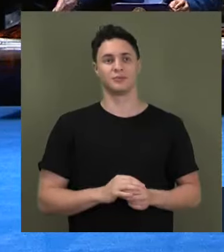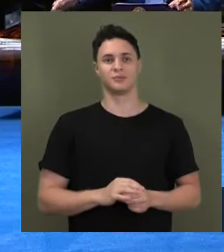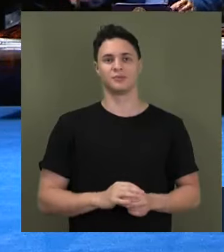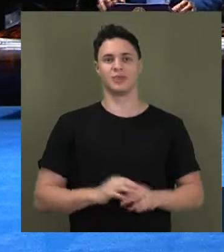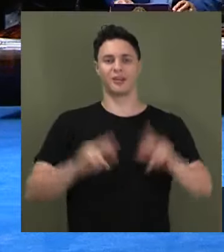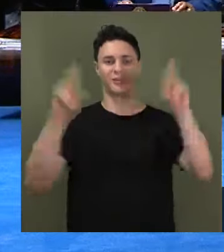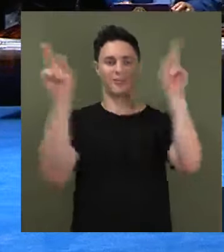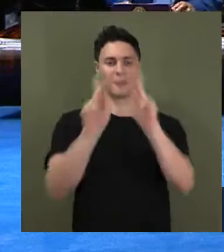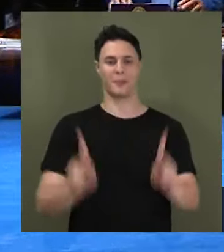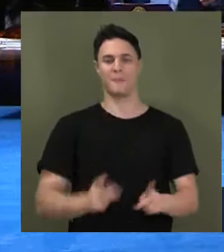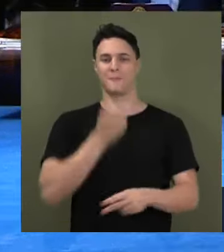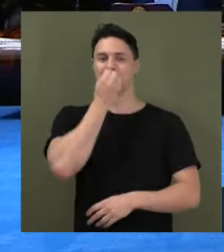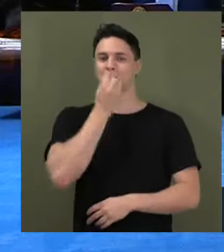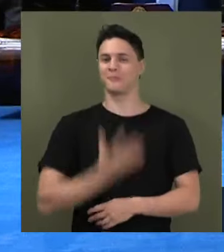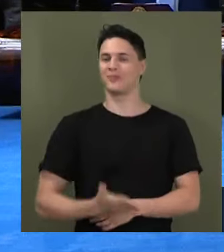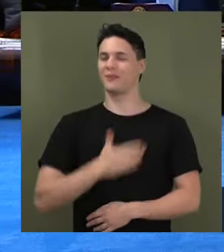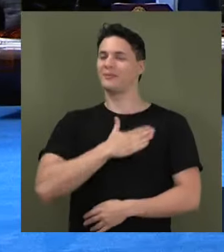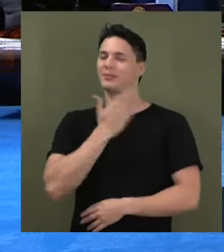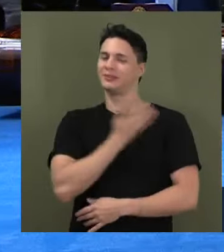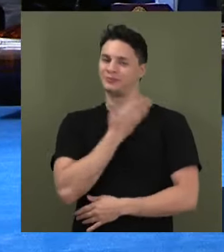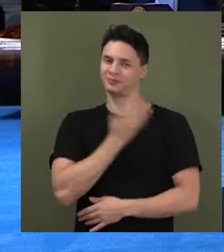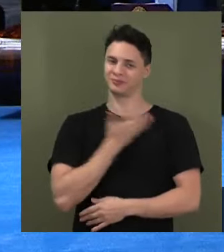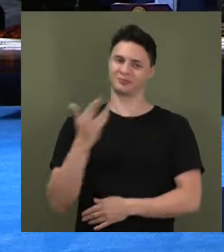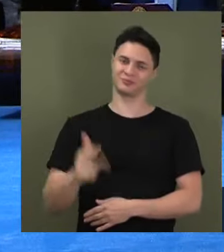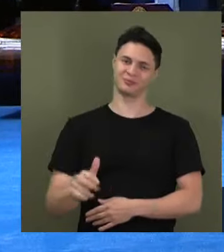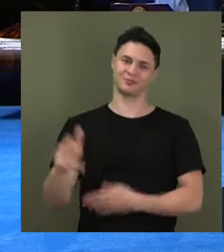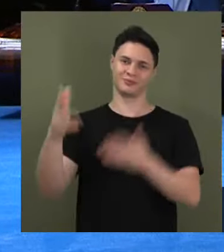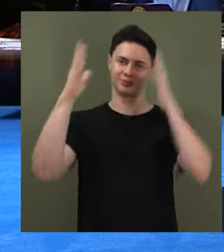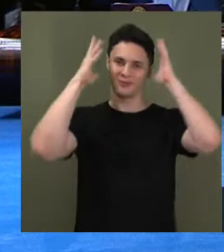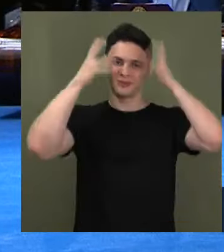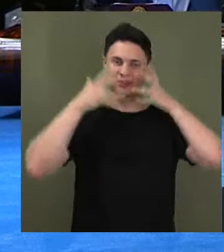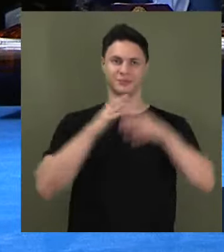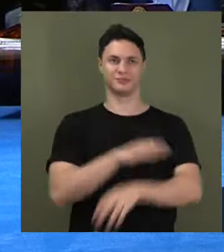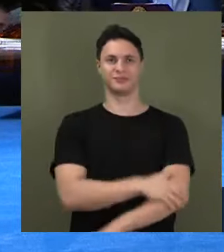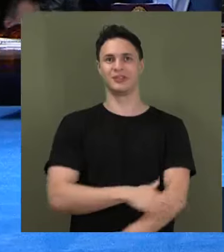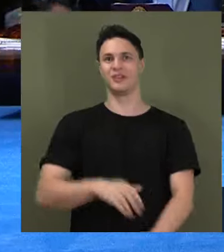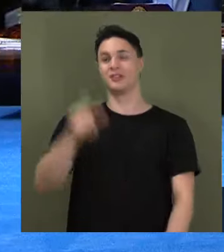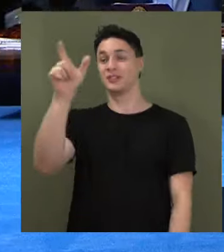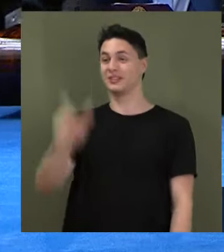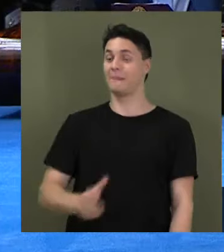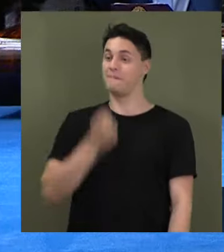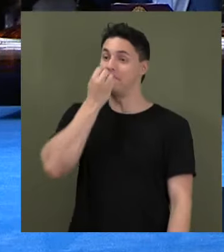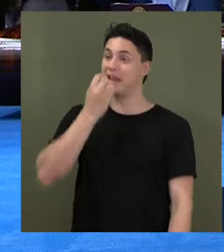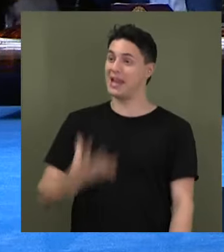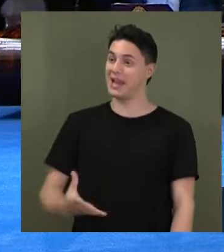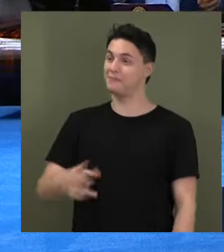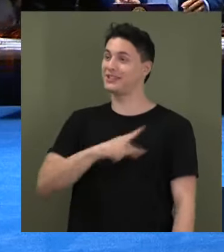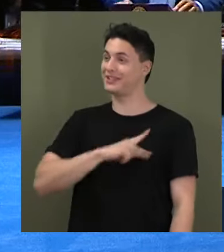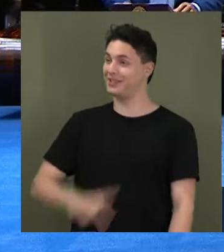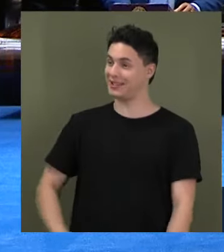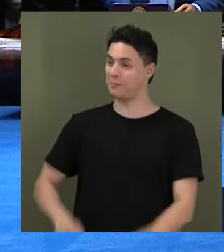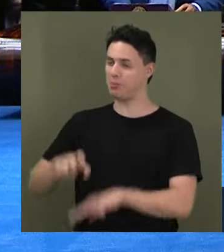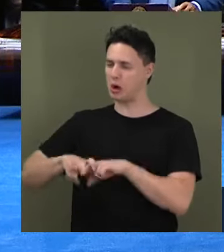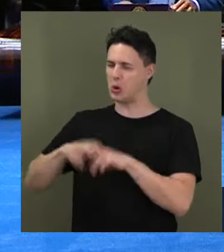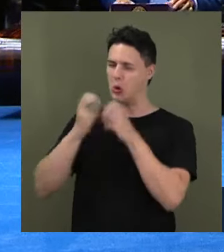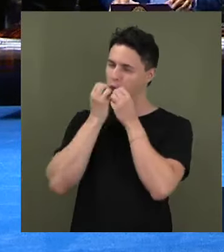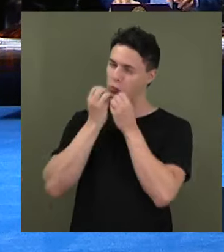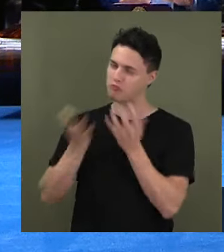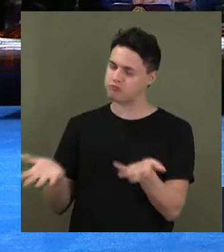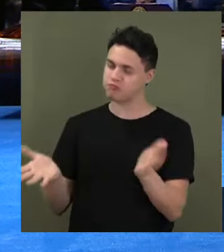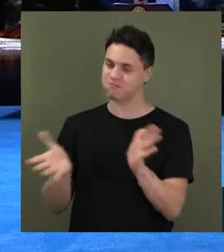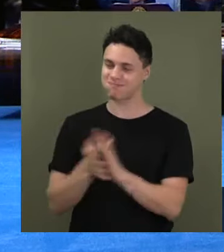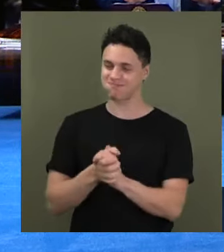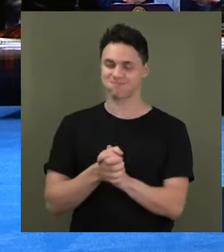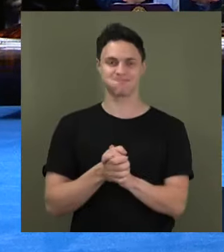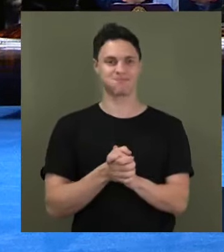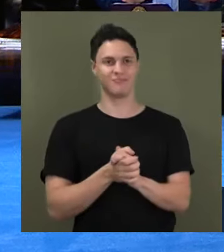E bem, meu querido amigo, irmão, senador, astronauta Marcos Pontes, aliás, o senhor fica muito bem nessa tribuna, nessa presidência do Senado, e